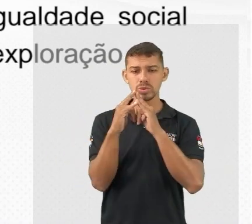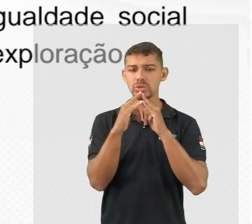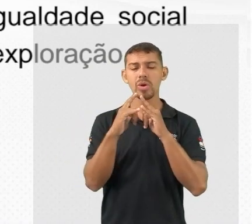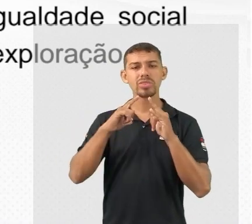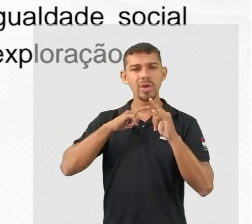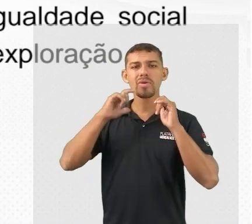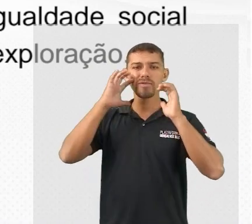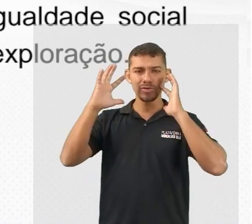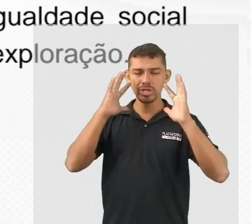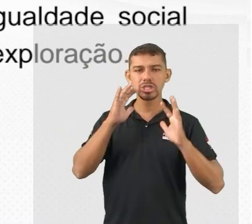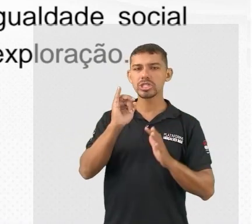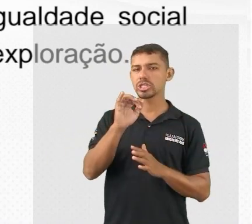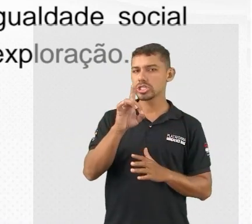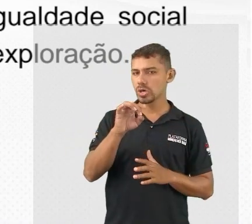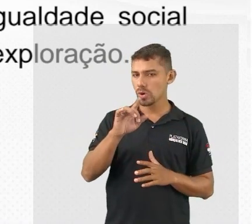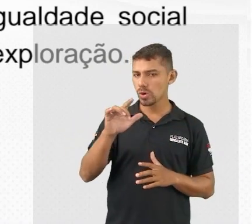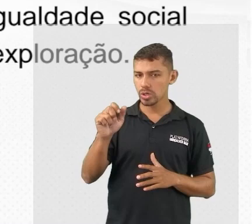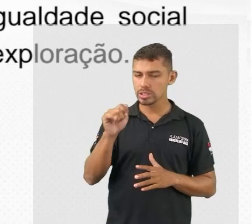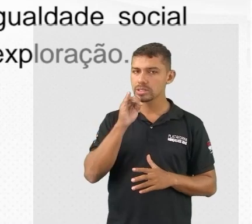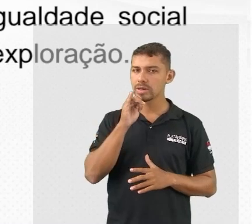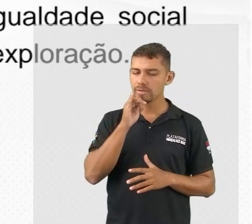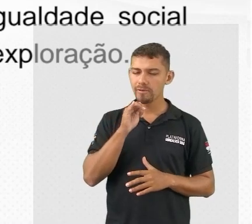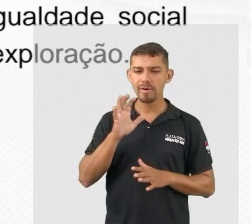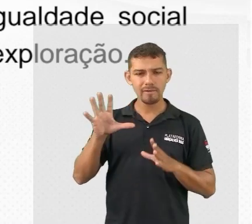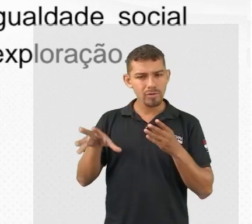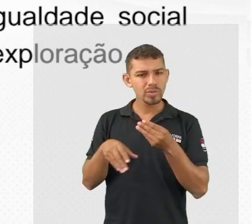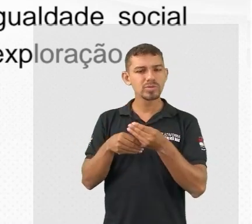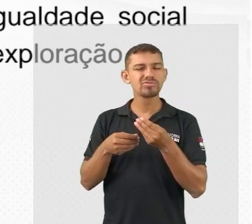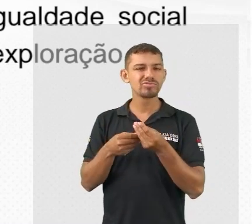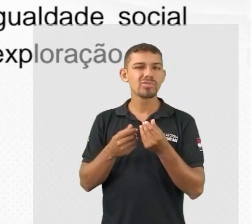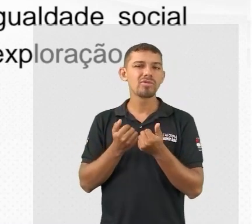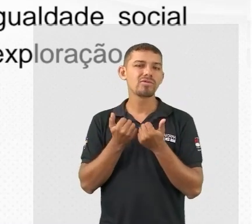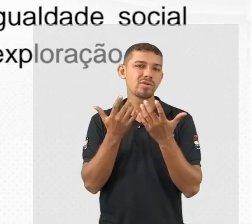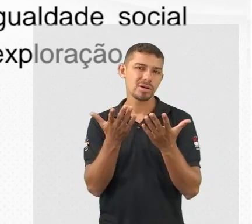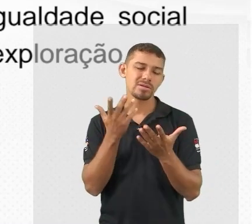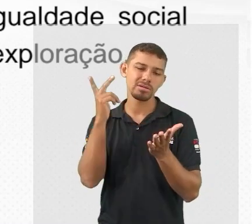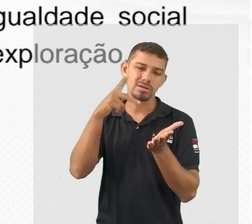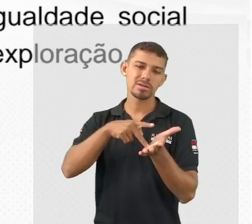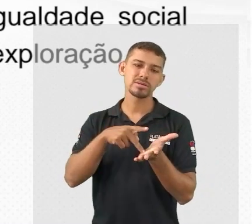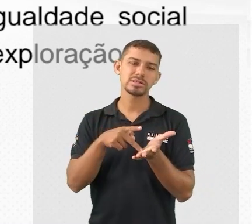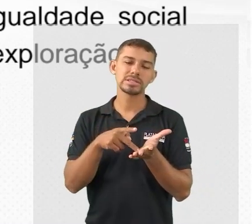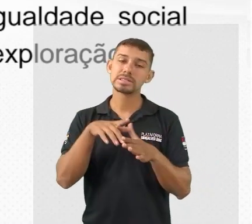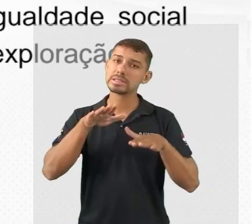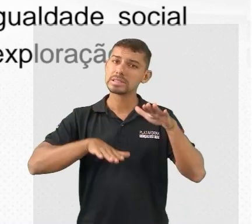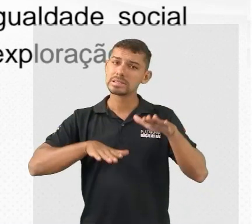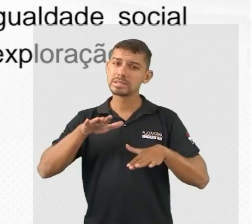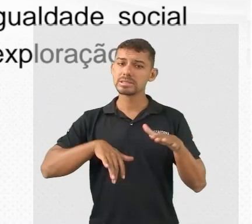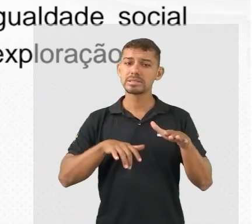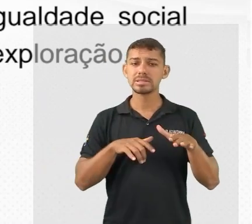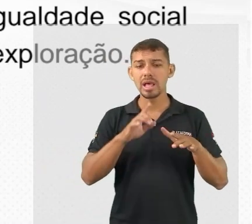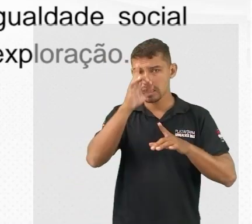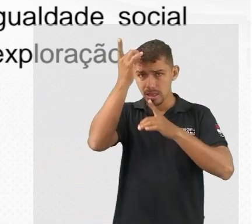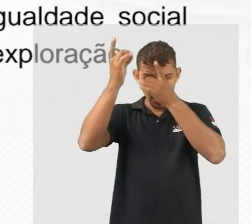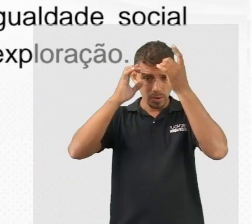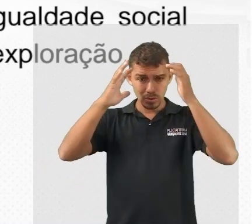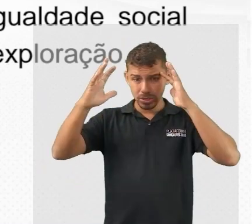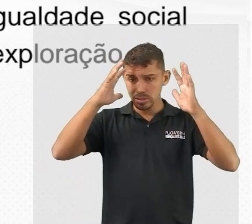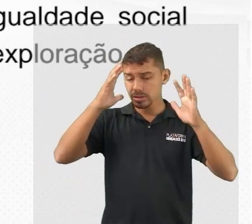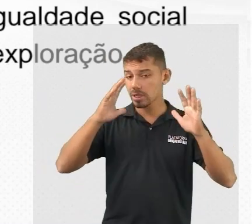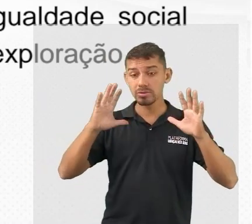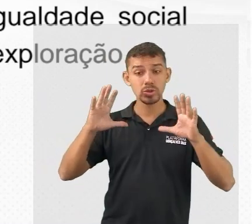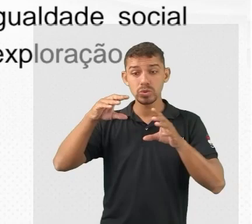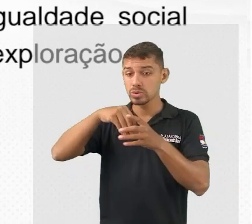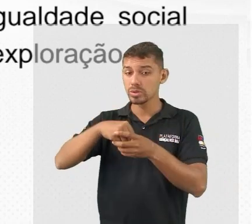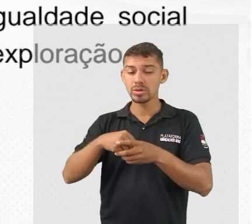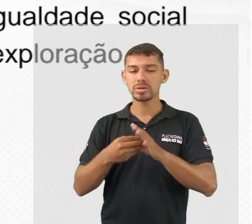fachada ideológica e têm por dentro a forma como elas realmente funcionam e às vezes as ideologias